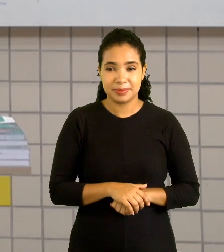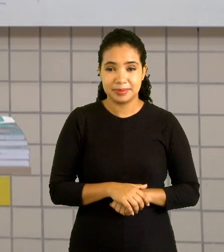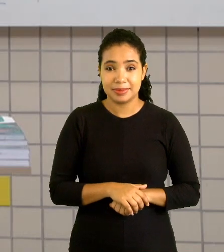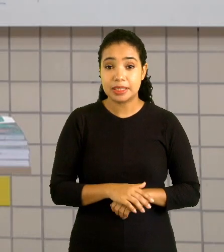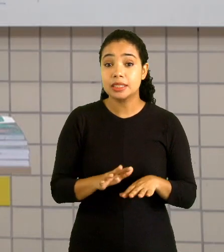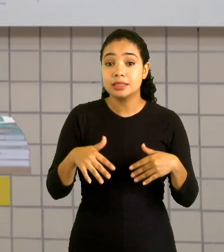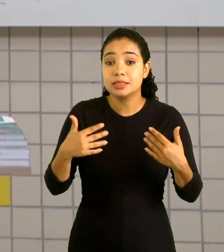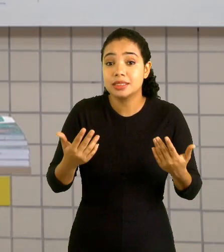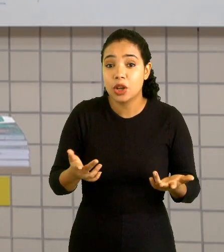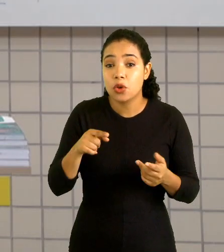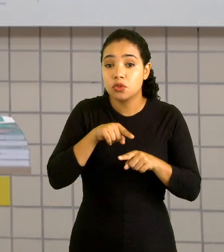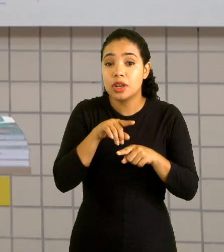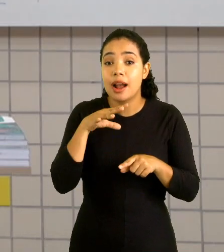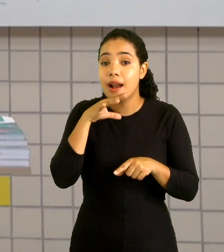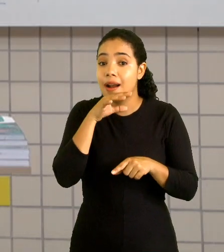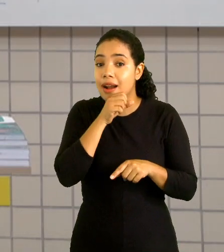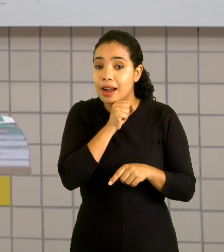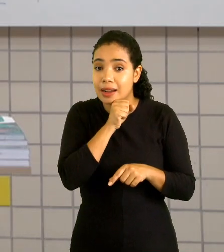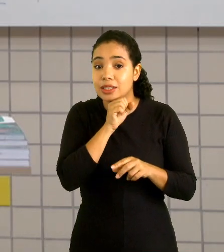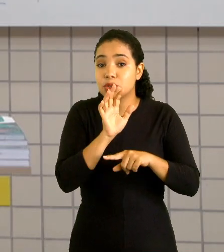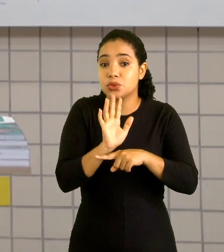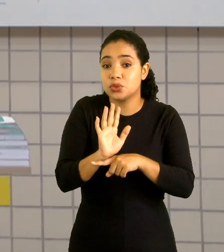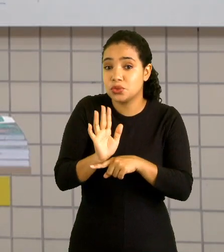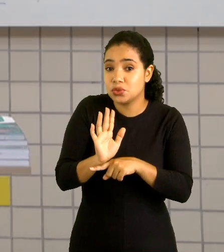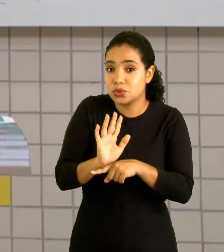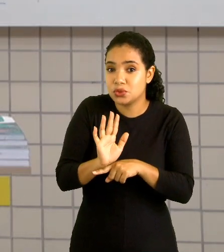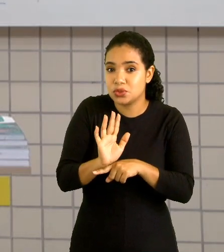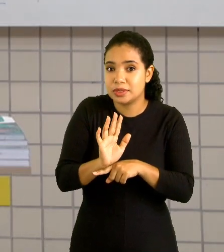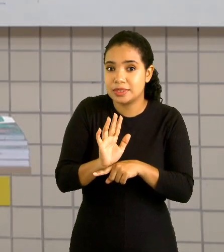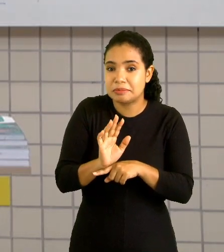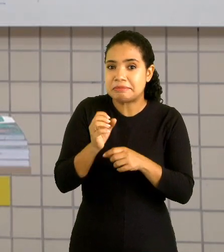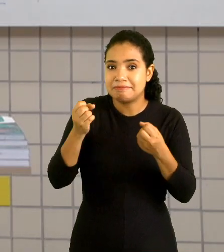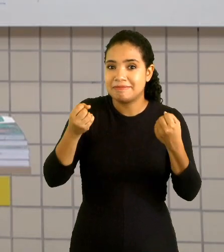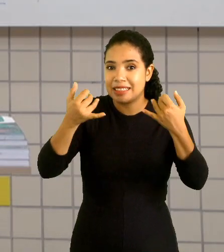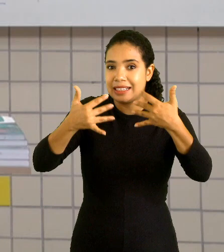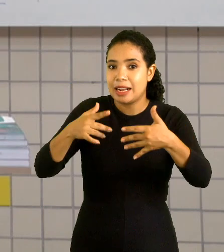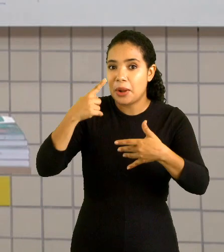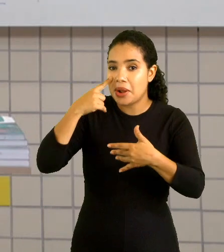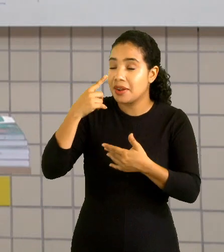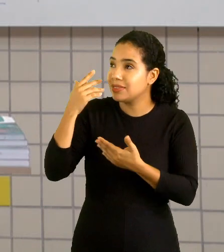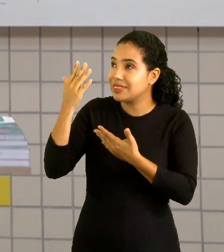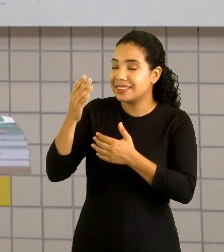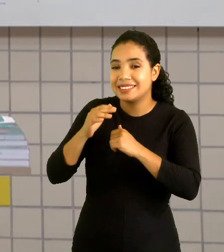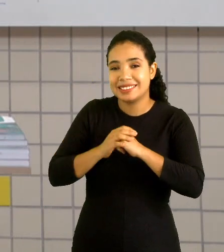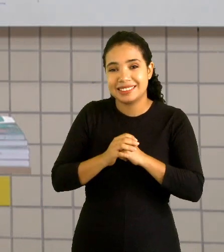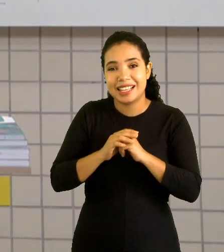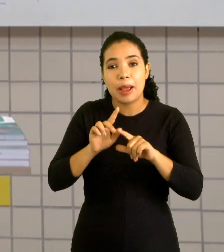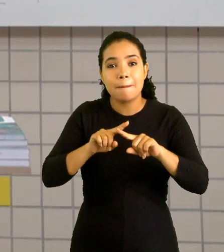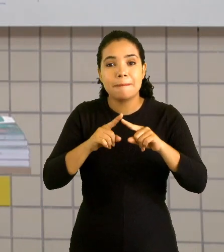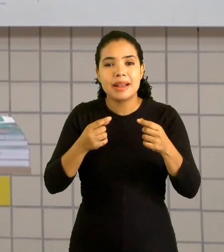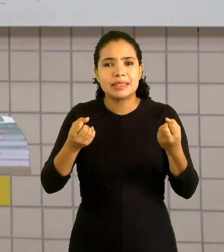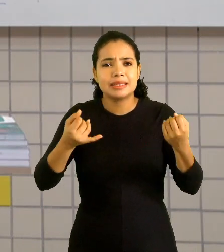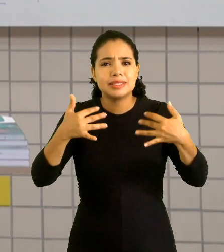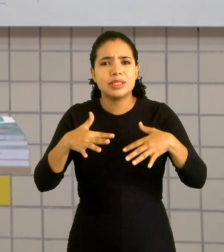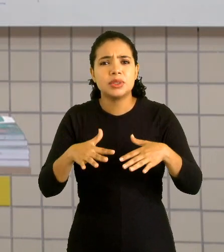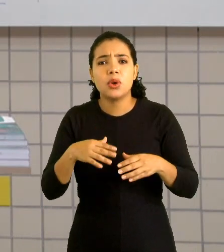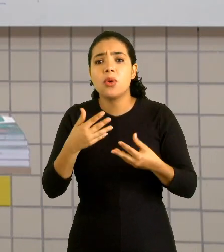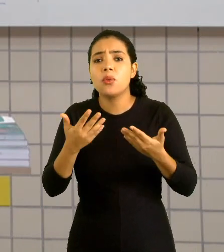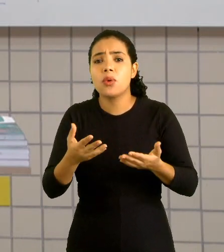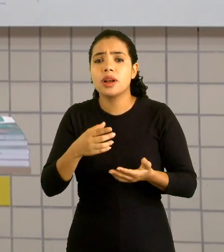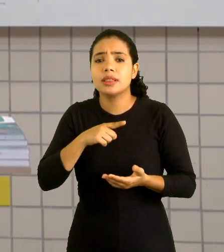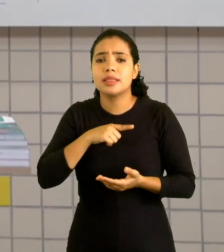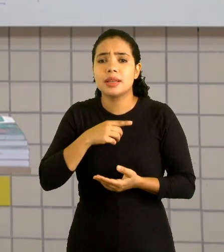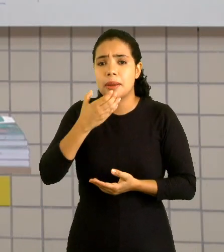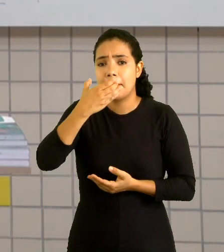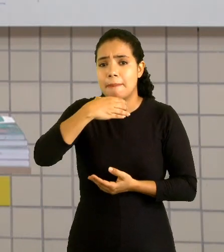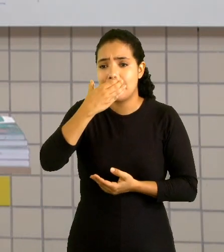Tchau! E aí, o que vocês acharam do videozinho? Super explicativo, né? Lá ele fala que quando tem uma maçã,